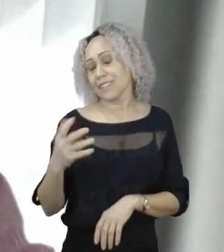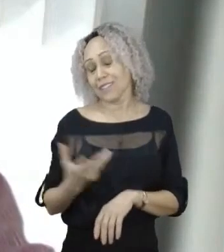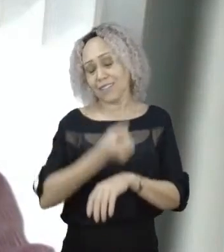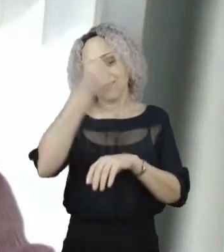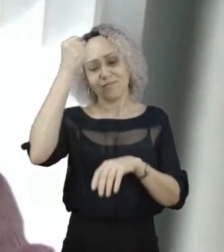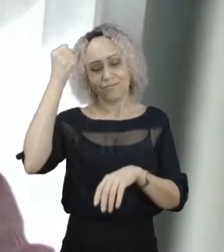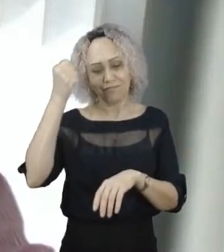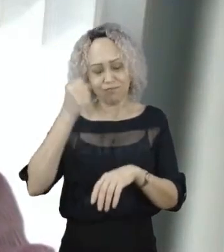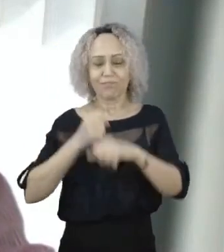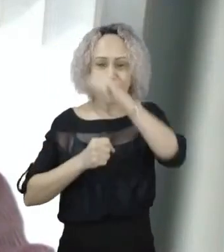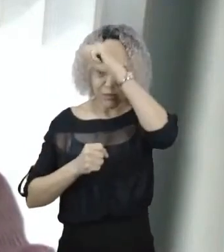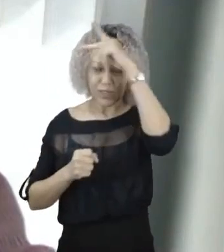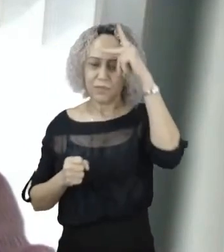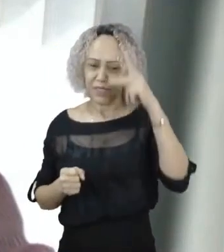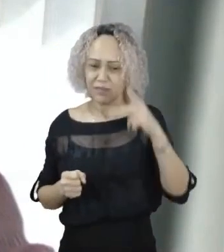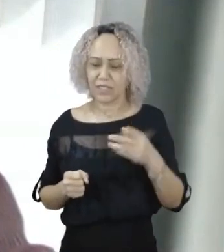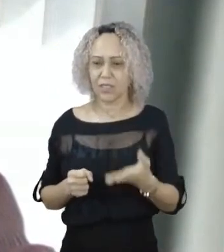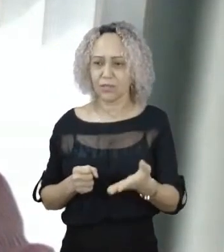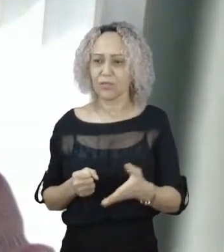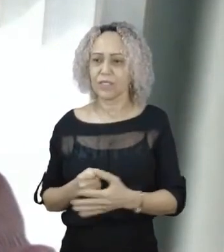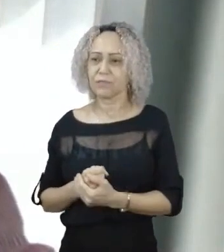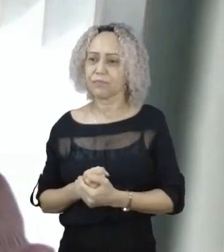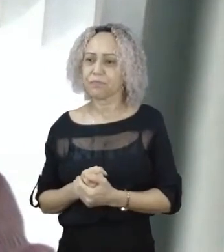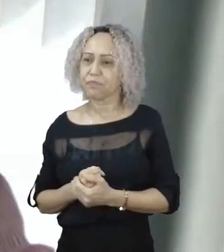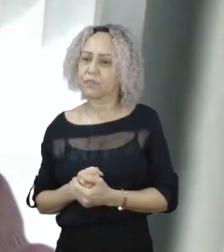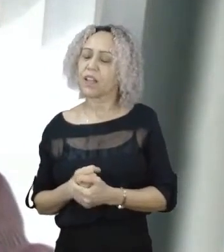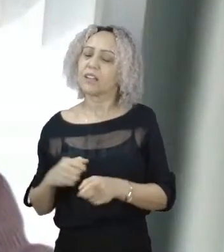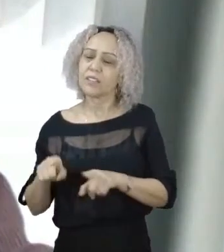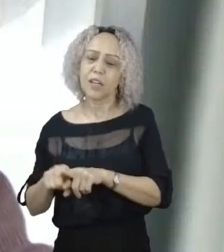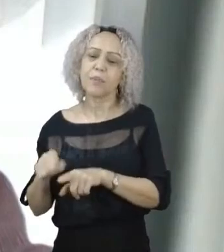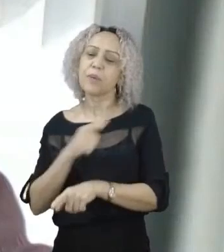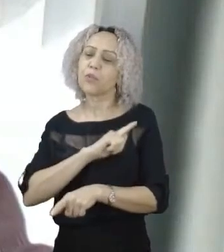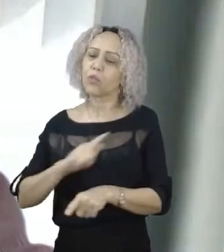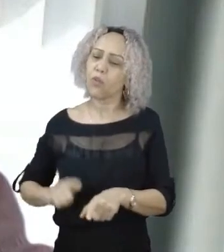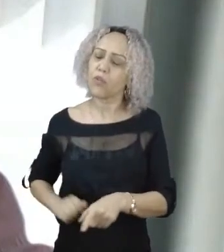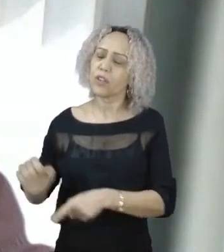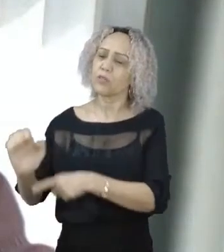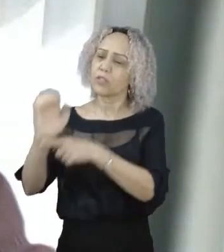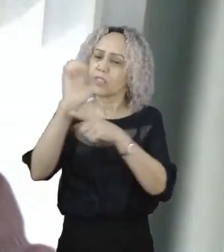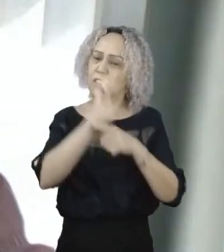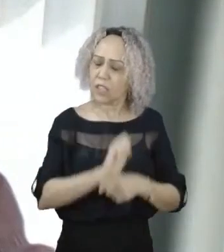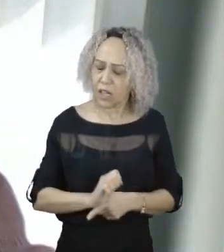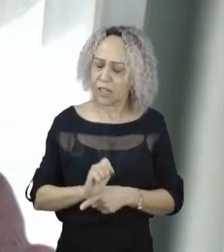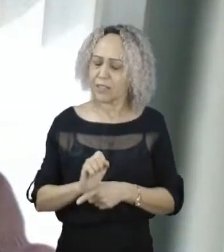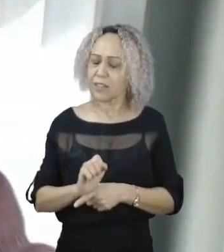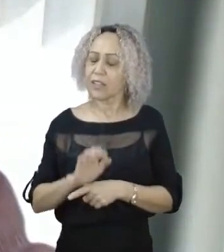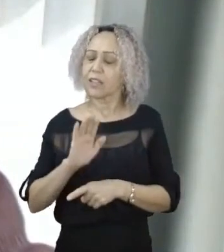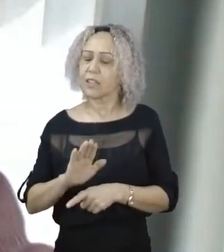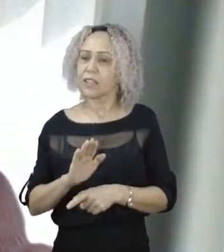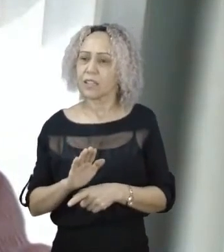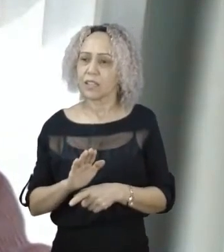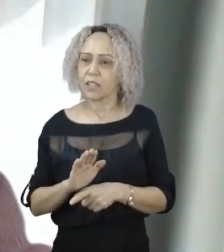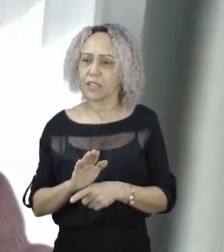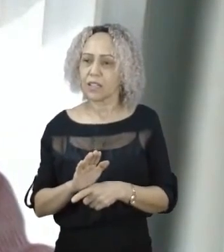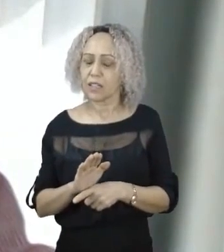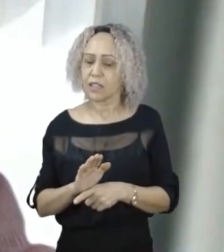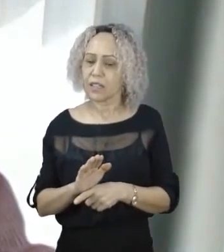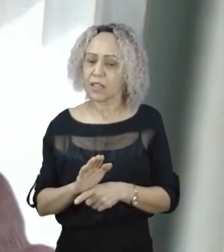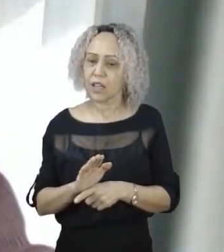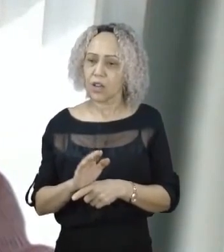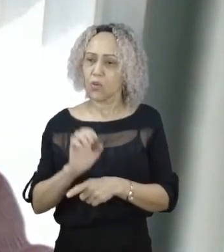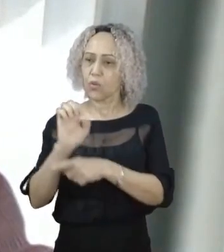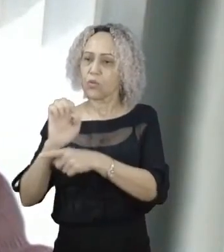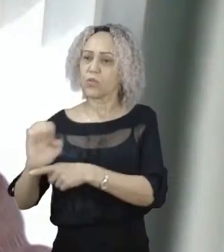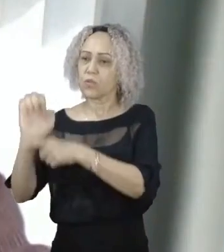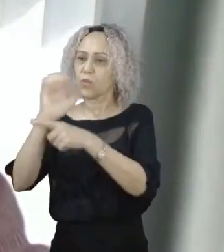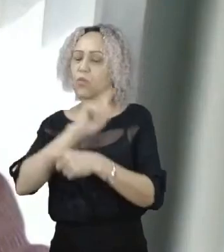muitas prefeituras e até mesmo para governos estaduais, que haviam feito suas parcerias com a União, achando